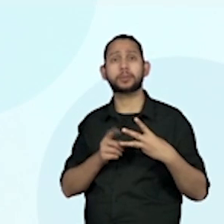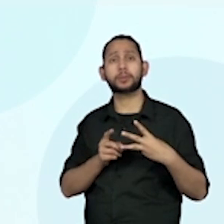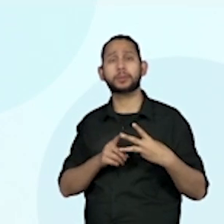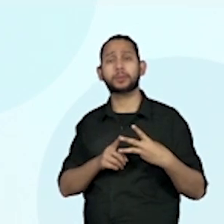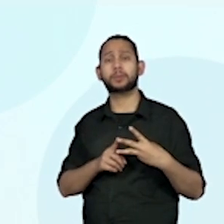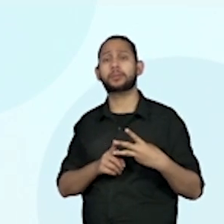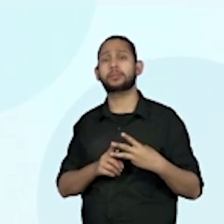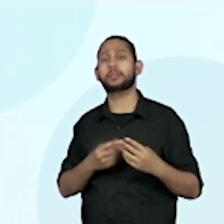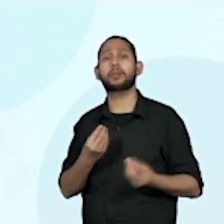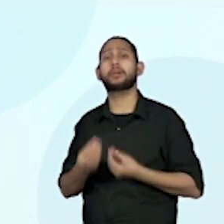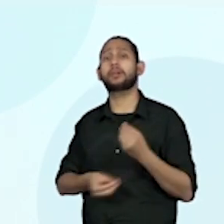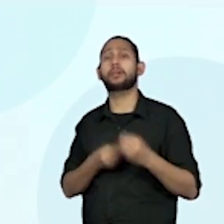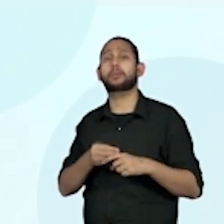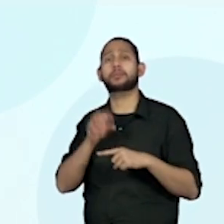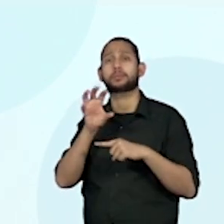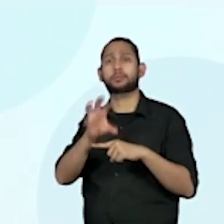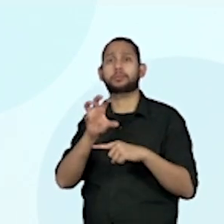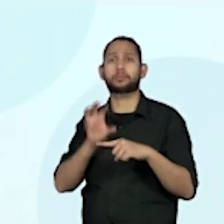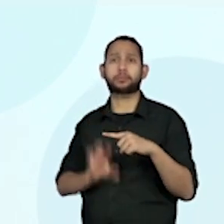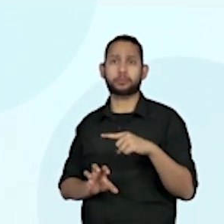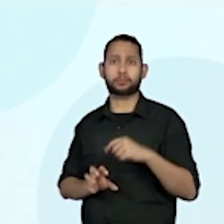seria a representação fracionária aqui?